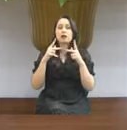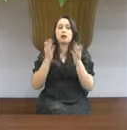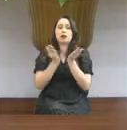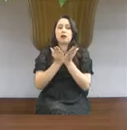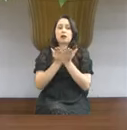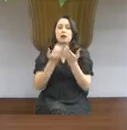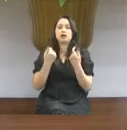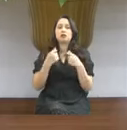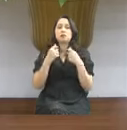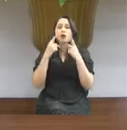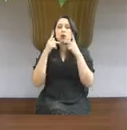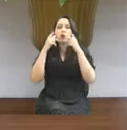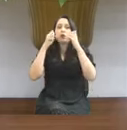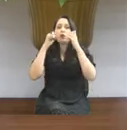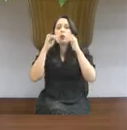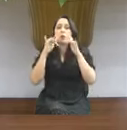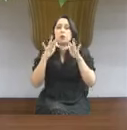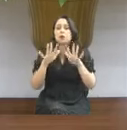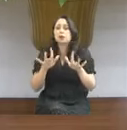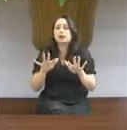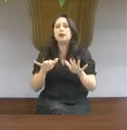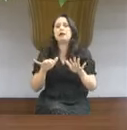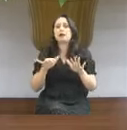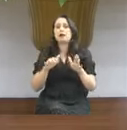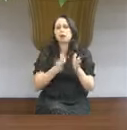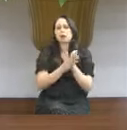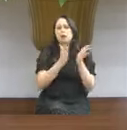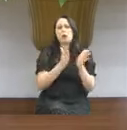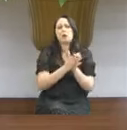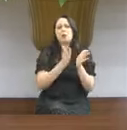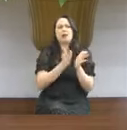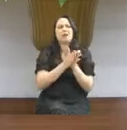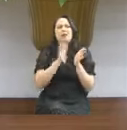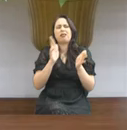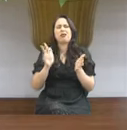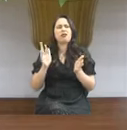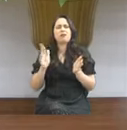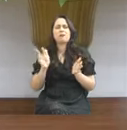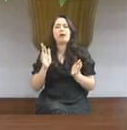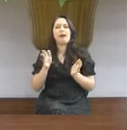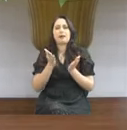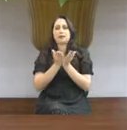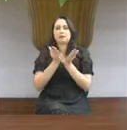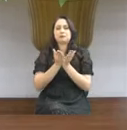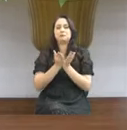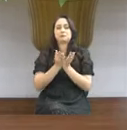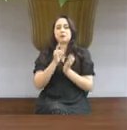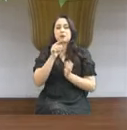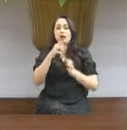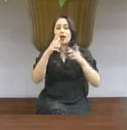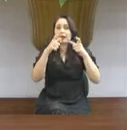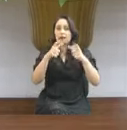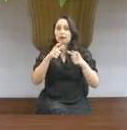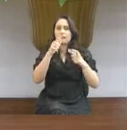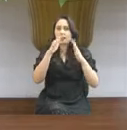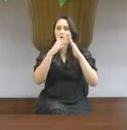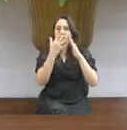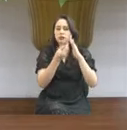que situações adversas não é para crente. A igreja de Esmirna está passando uma